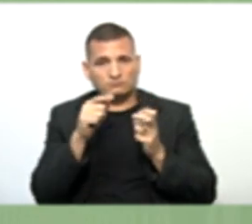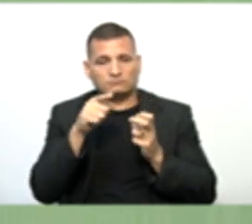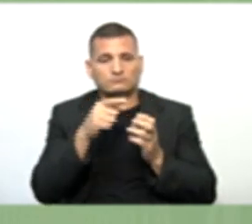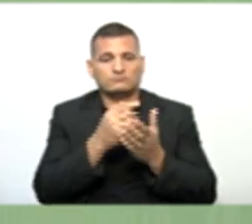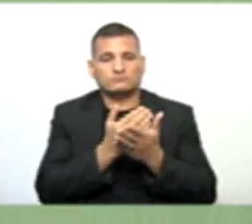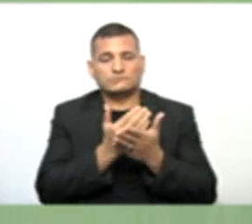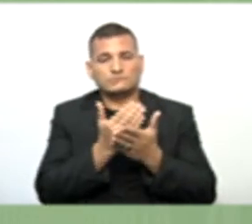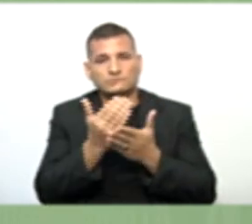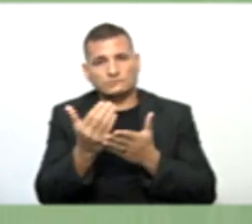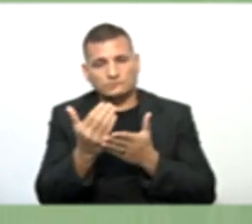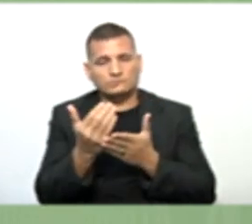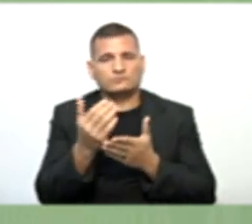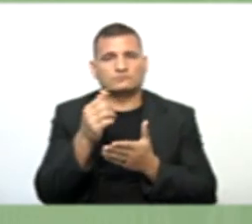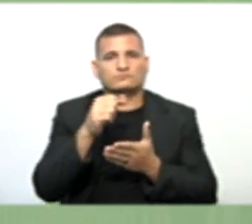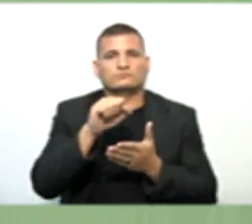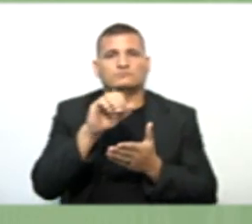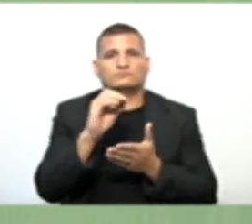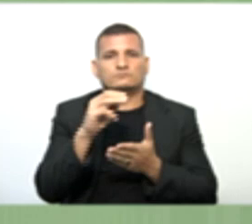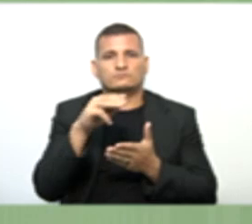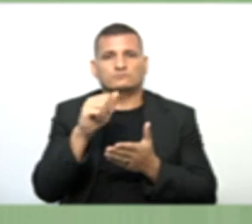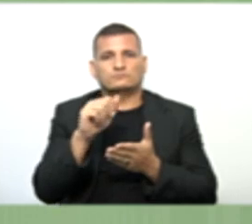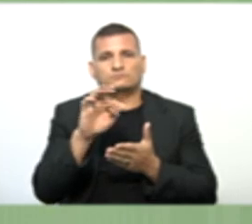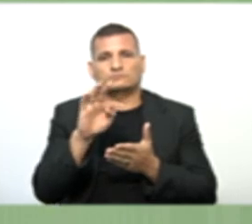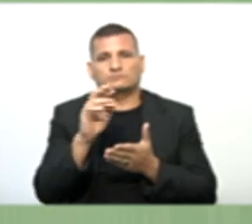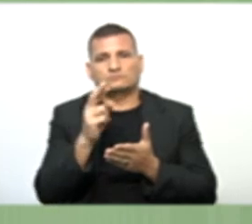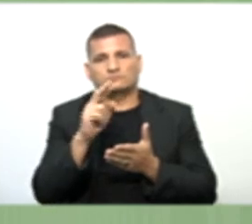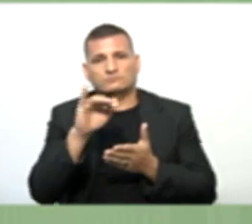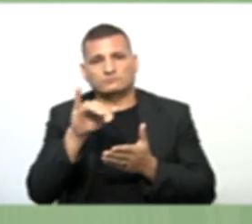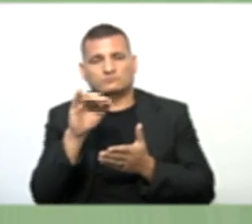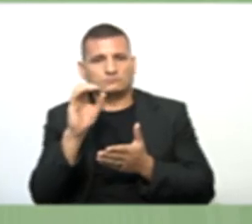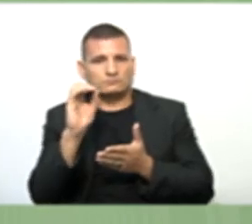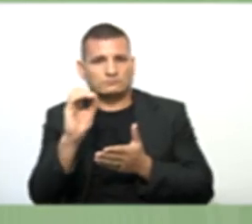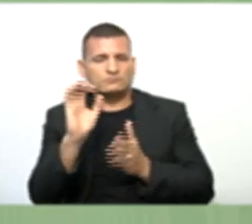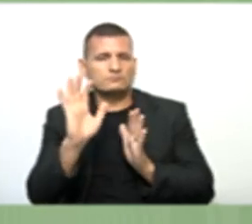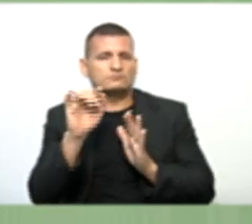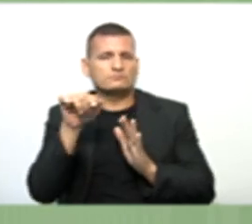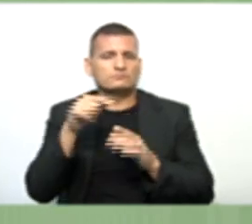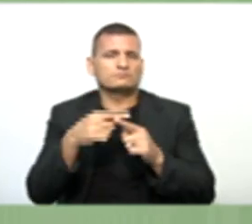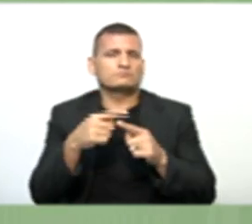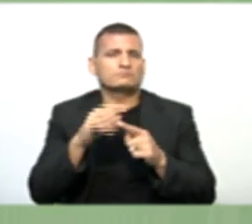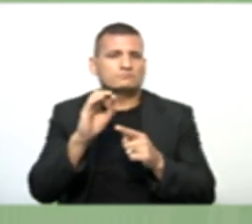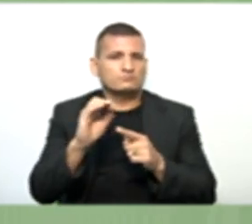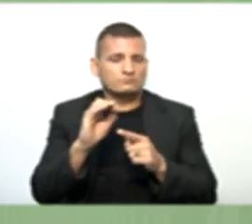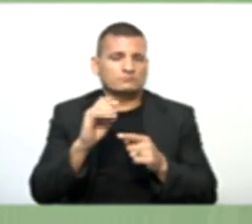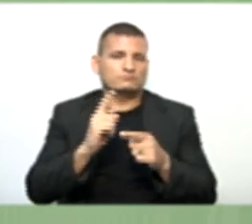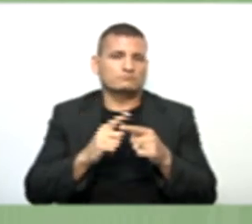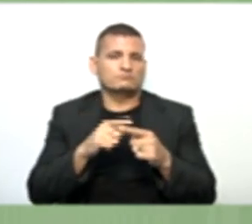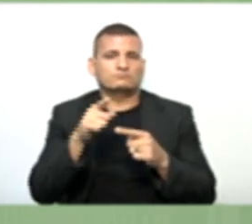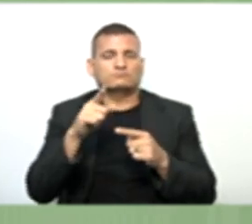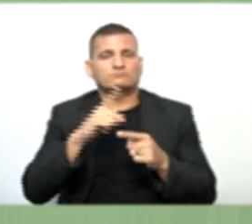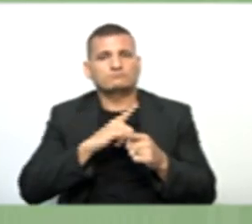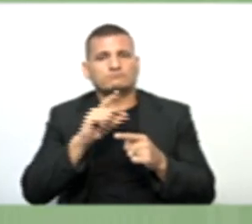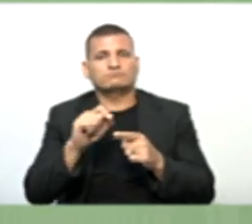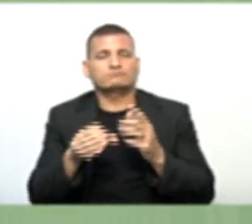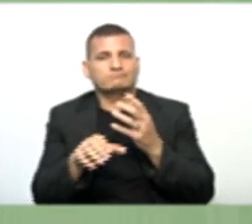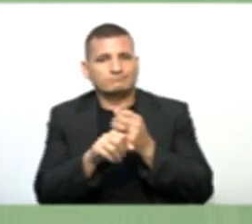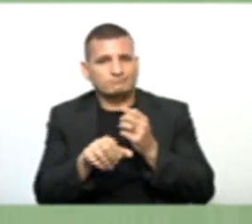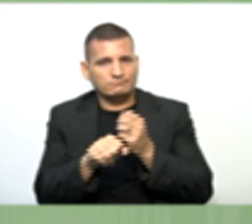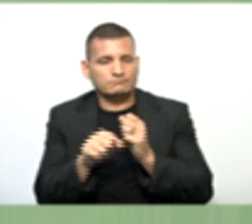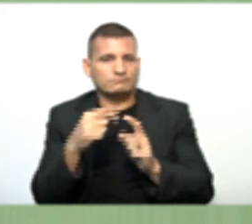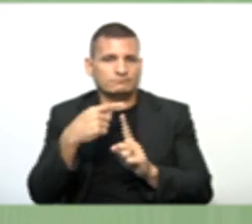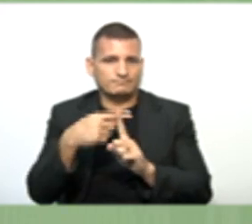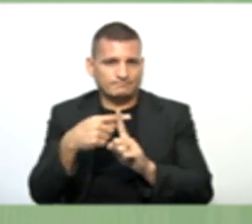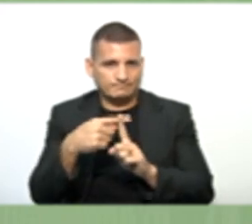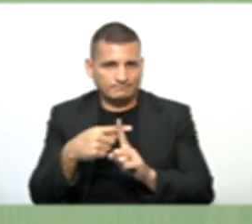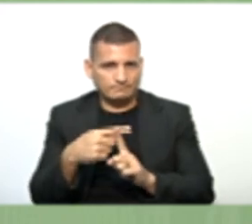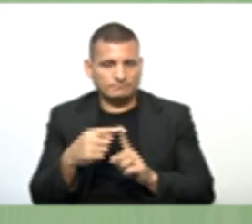o somatório com 0, né? Por que eu iniciei com 0? Porque eu estou fazendo uma operação de adição. E